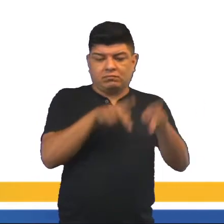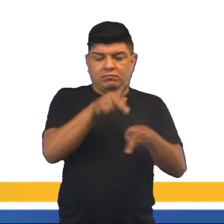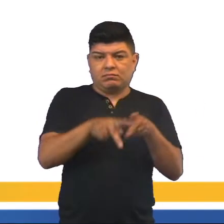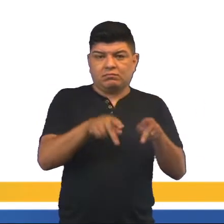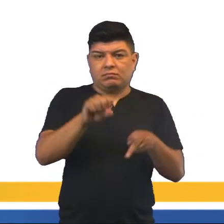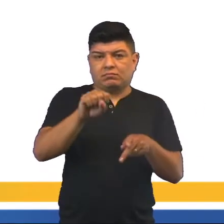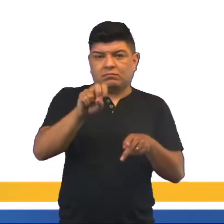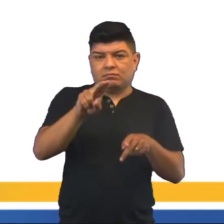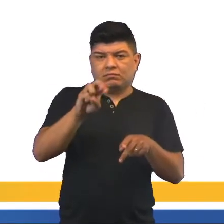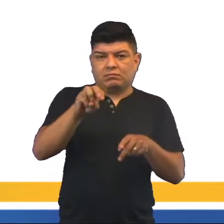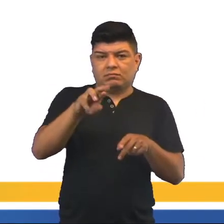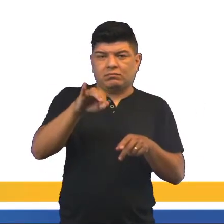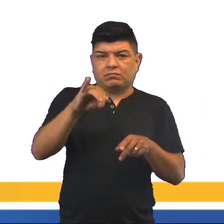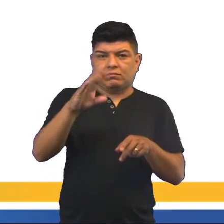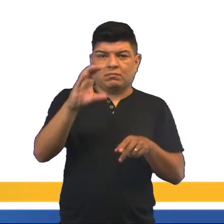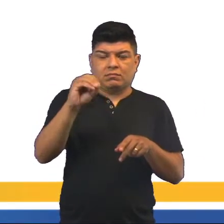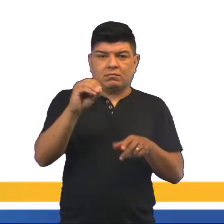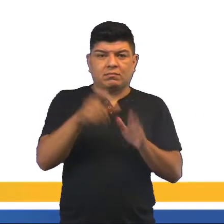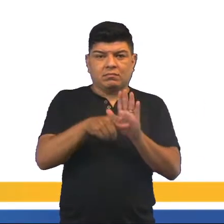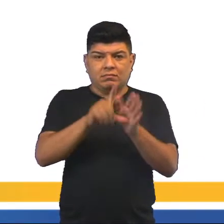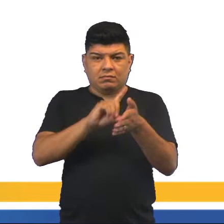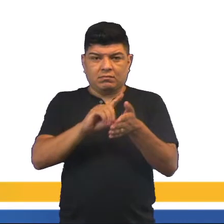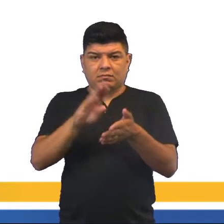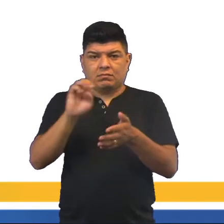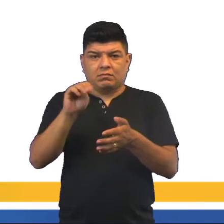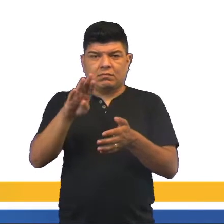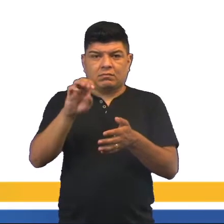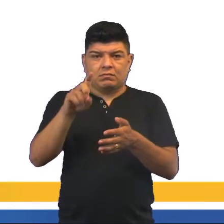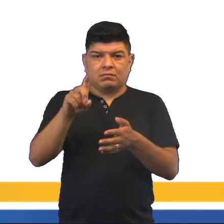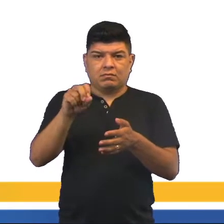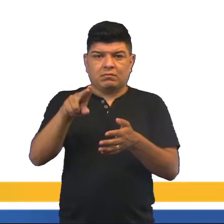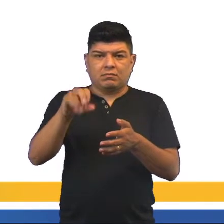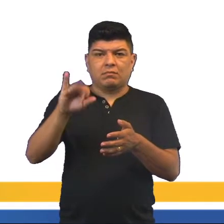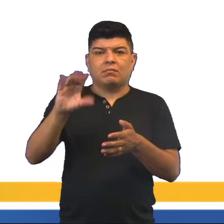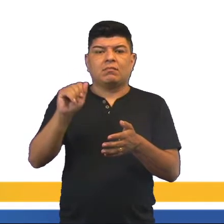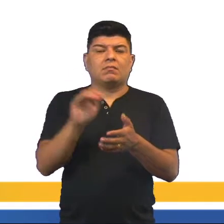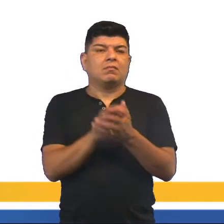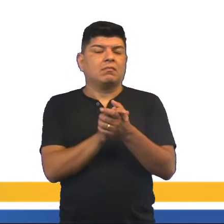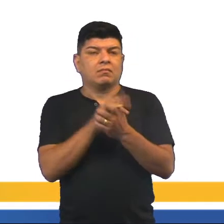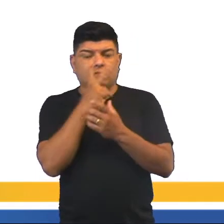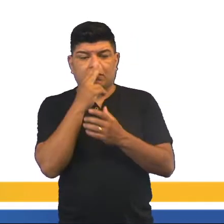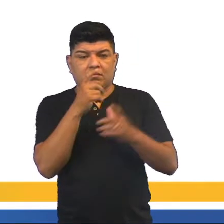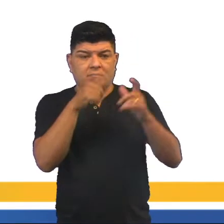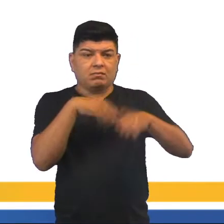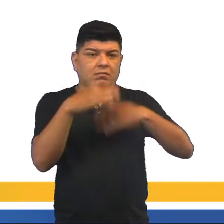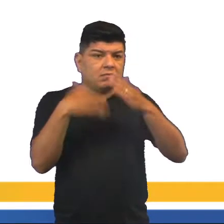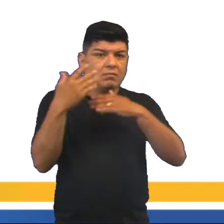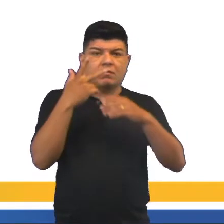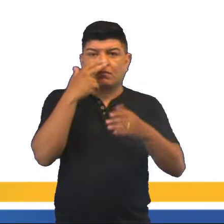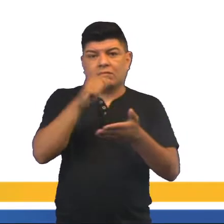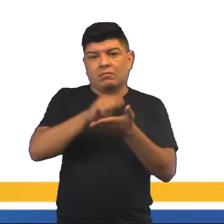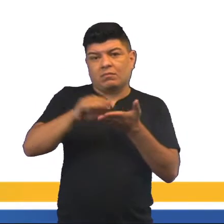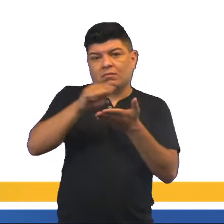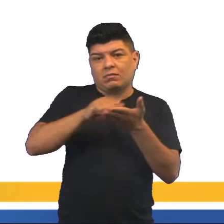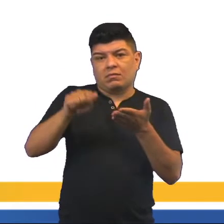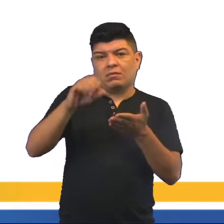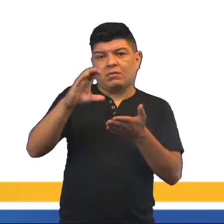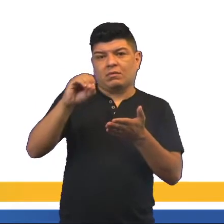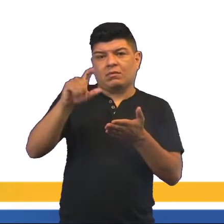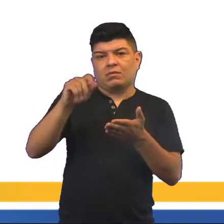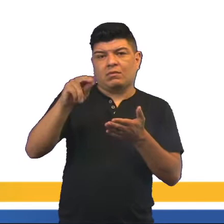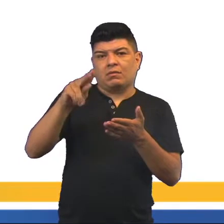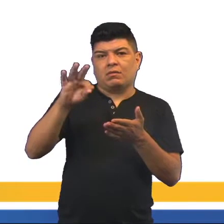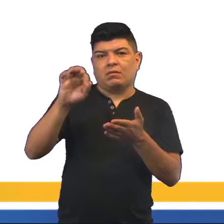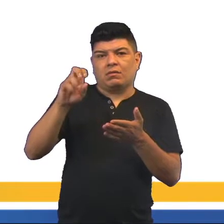sumérios, povos que viveram antes dos assírios e babilônicos na mesma região. Eles desenvolveram a chamada escrita cuneiforme,